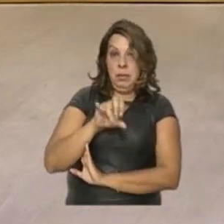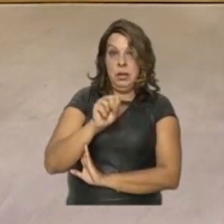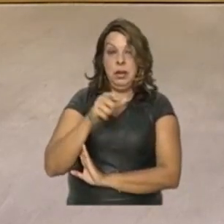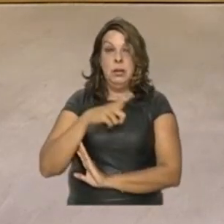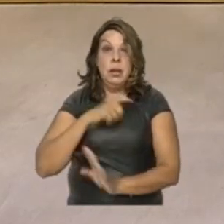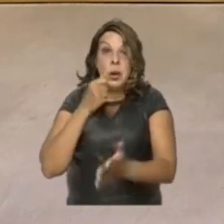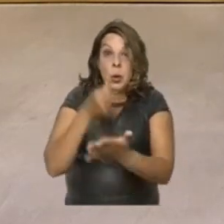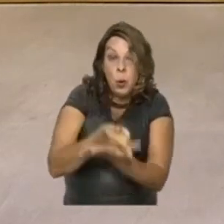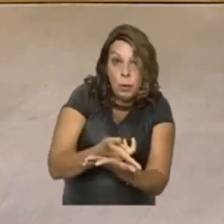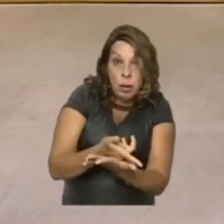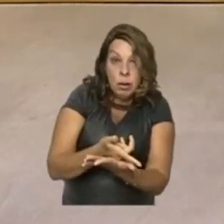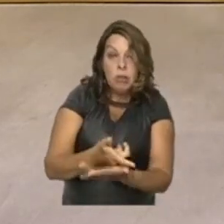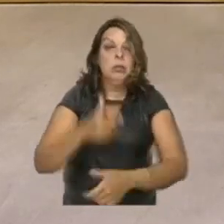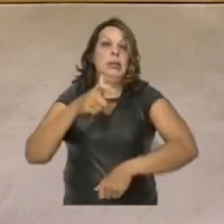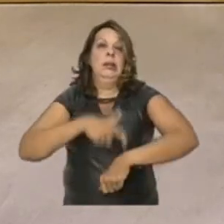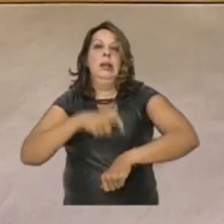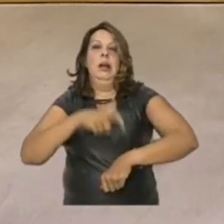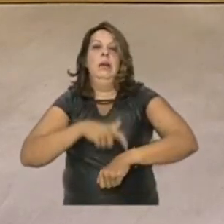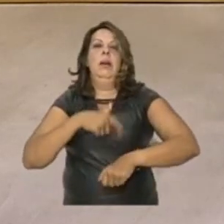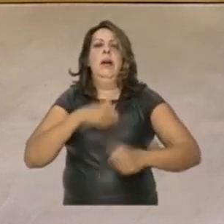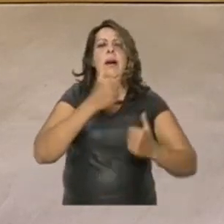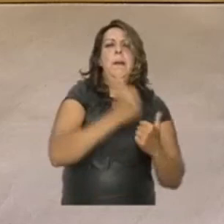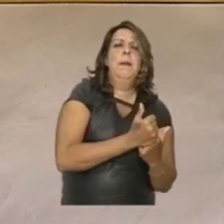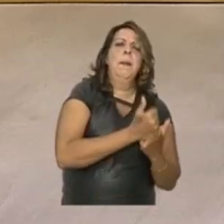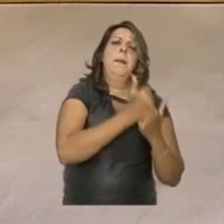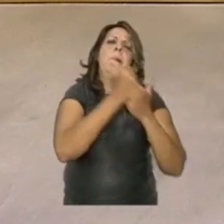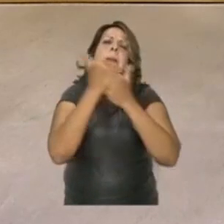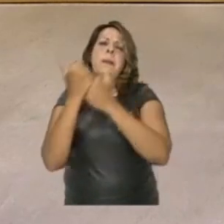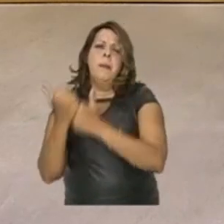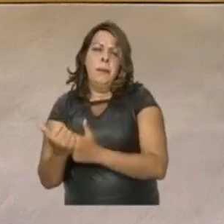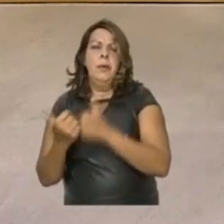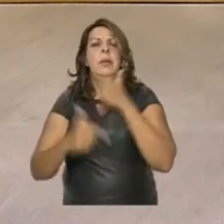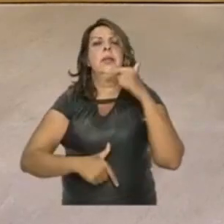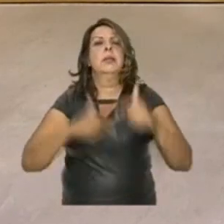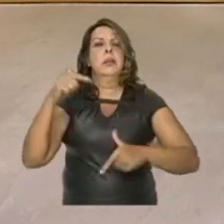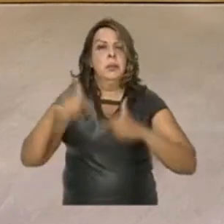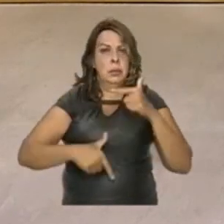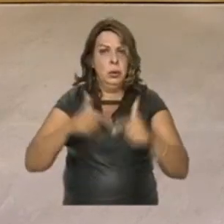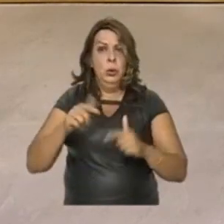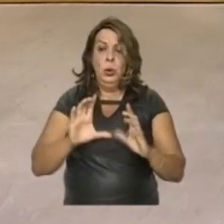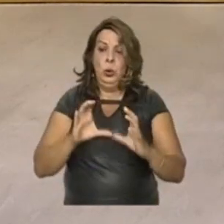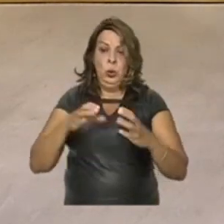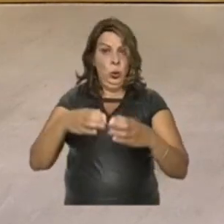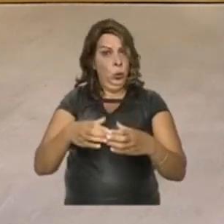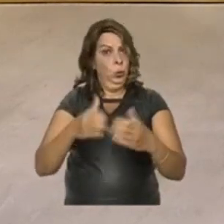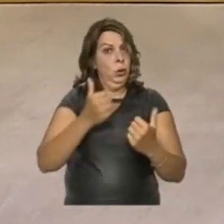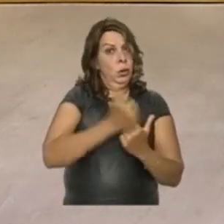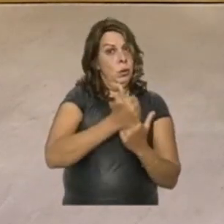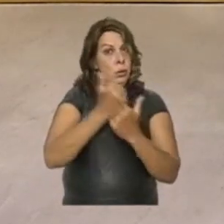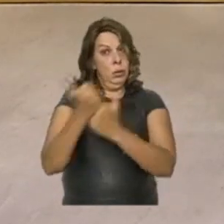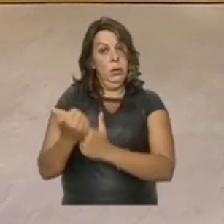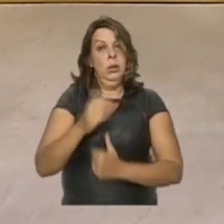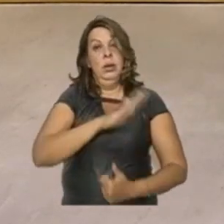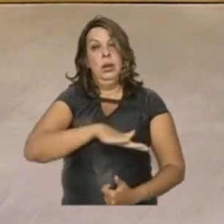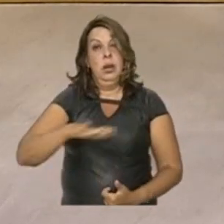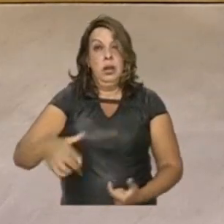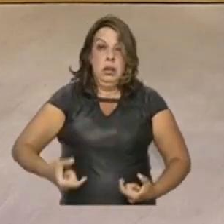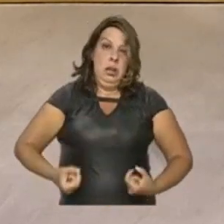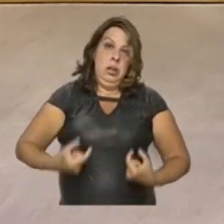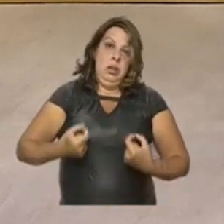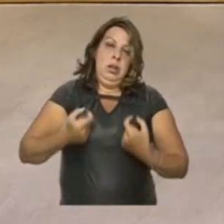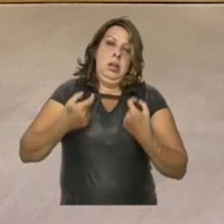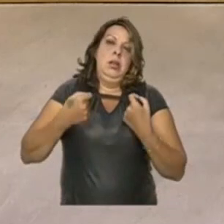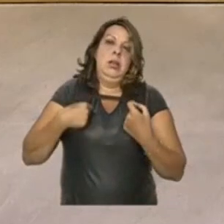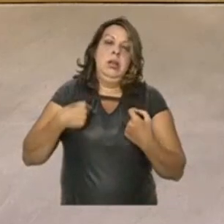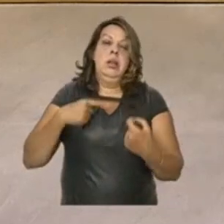título, Caju Cap está automaticamente apoiando e ajudando os trabalhos que são desenvolvidos pelo Grupo de Apoio à Criança com Câncer de Sergipe, o